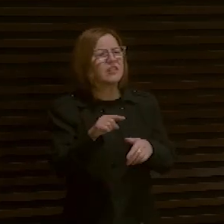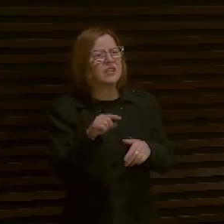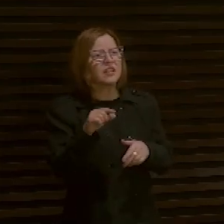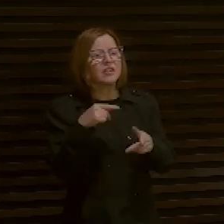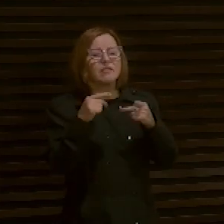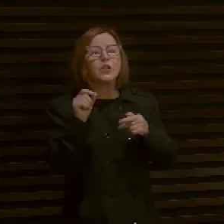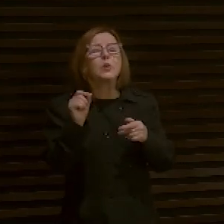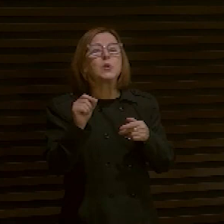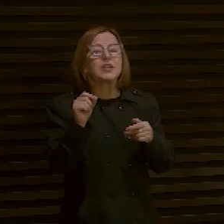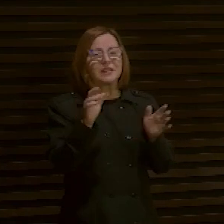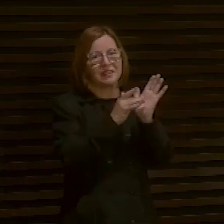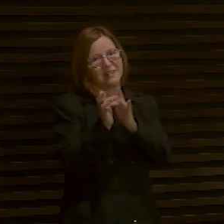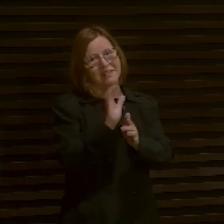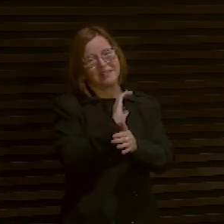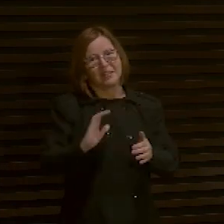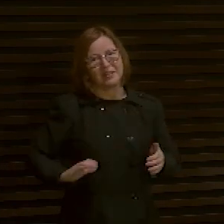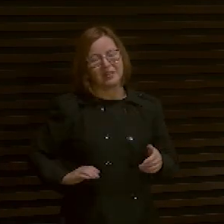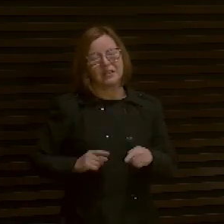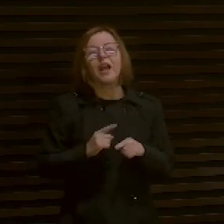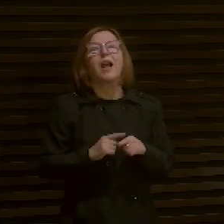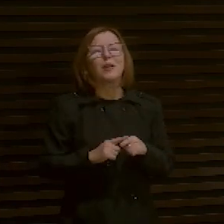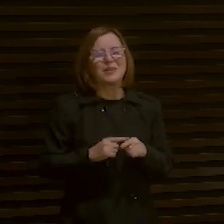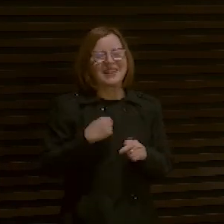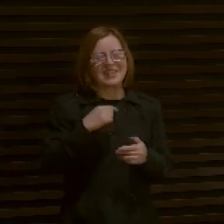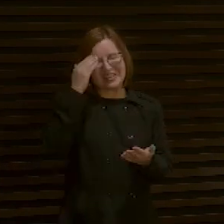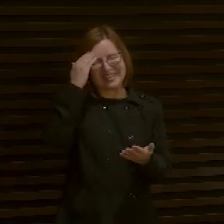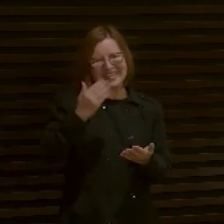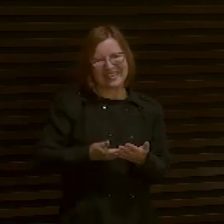Jesus Cristo? Porque eu criei.